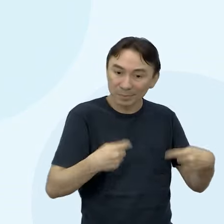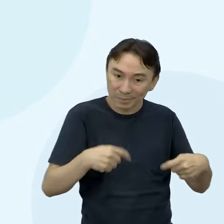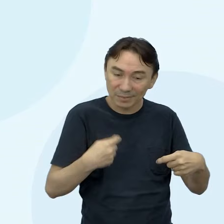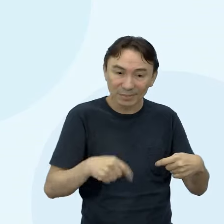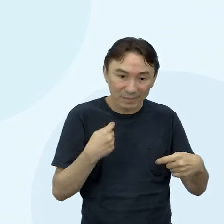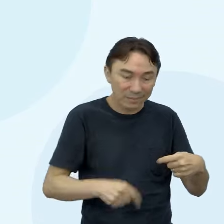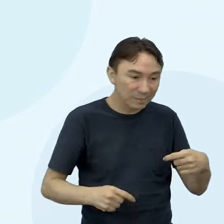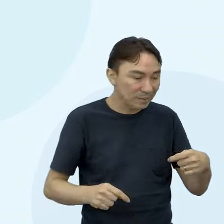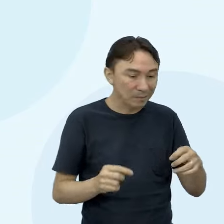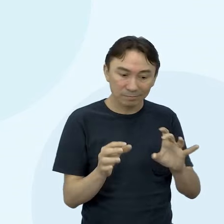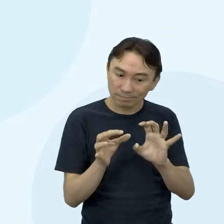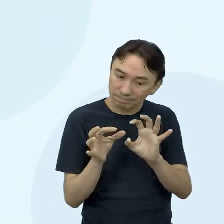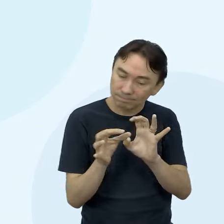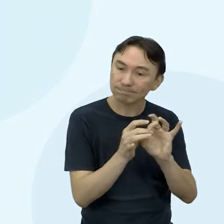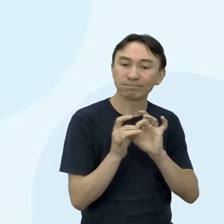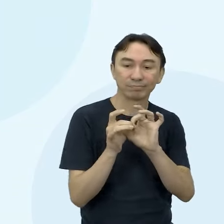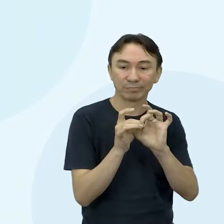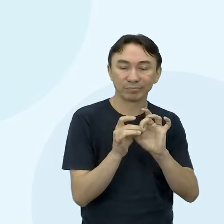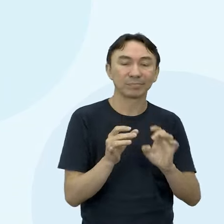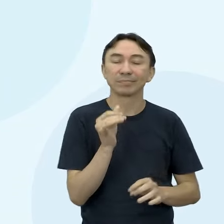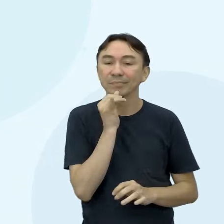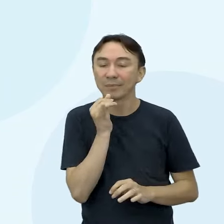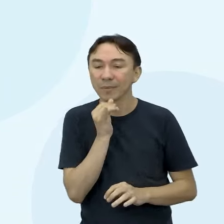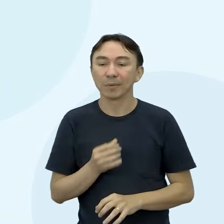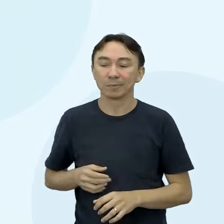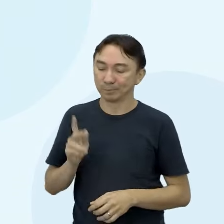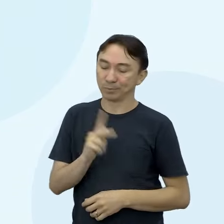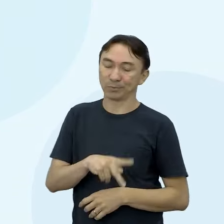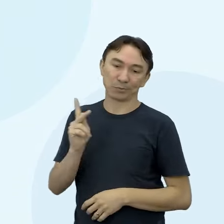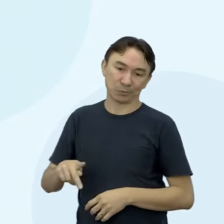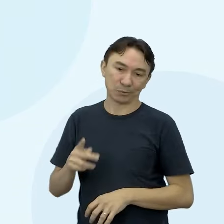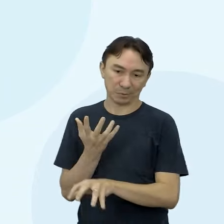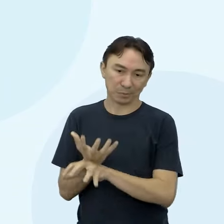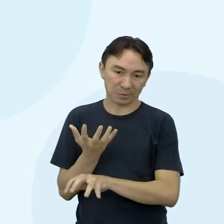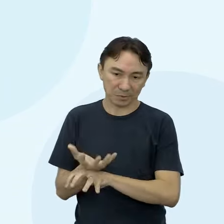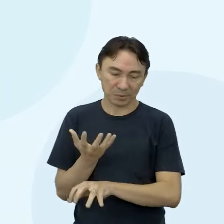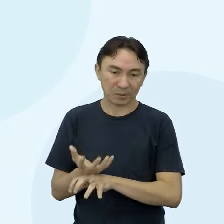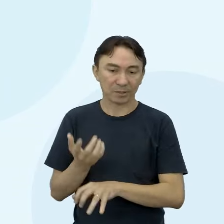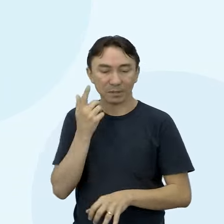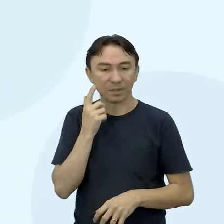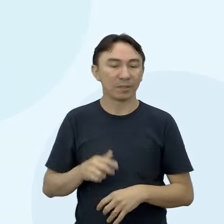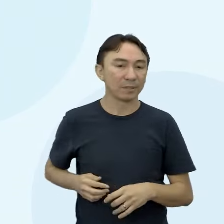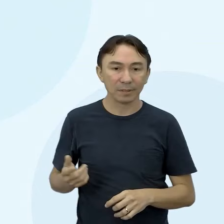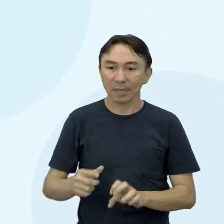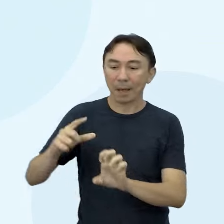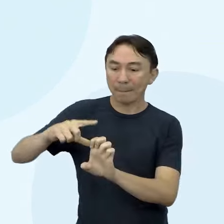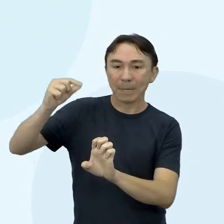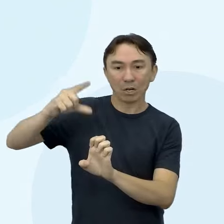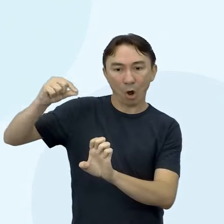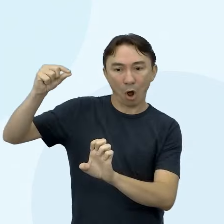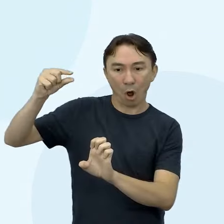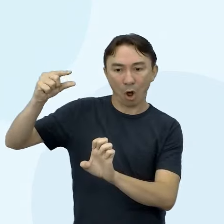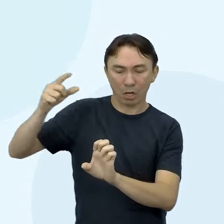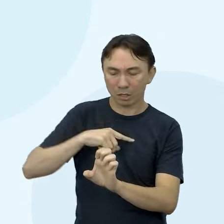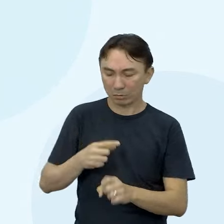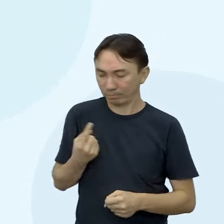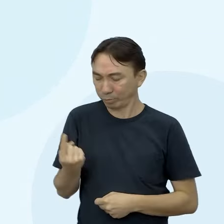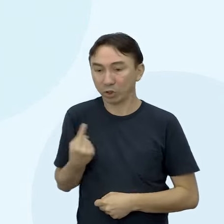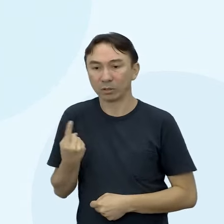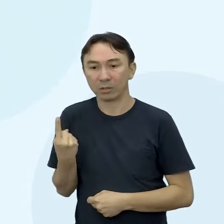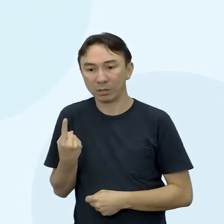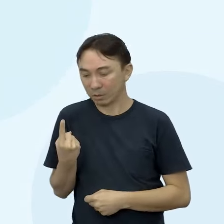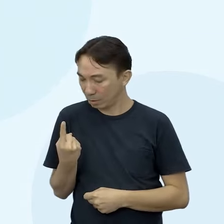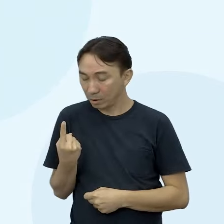professor de, por exemplo, conexão empreendedora, ele não pode ficar sozinho. Ele tem sempre que conversar com